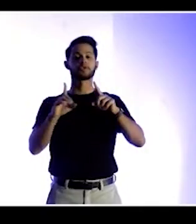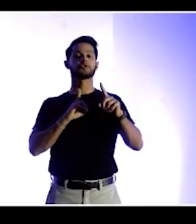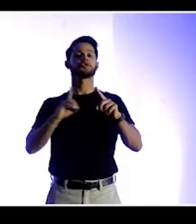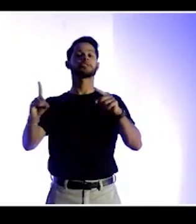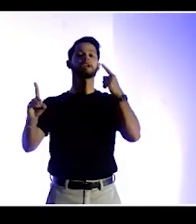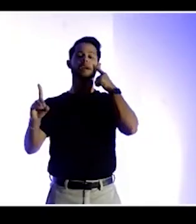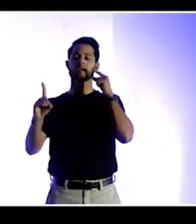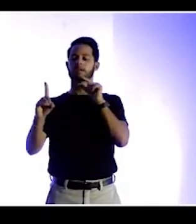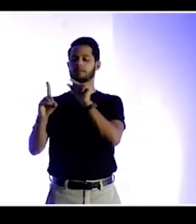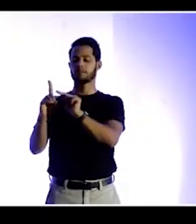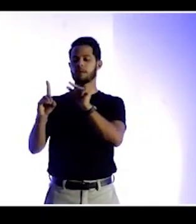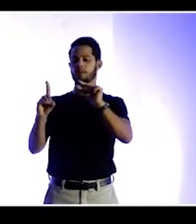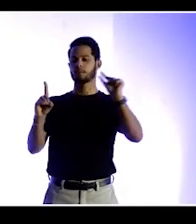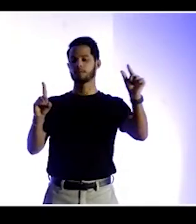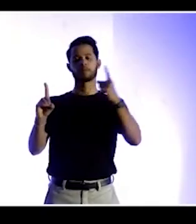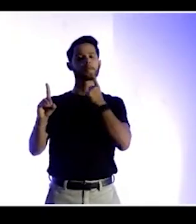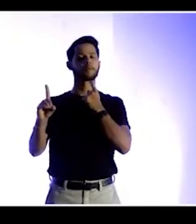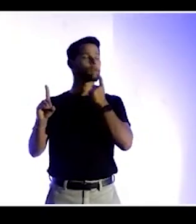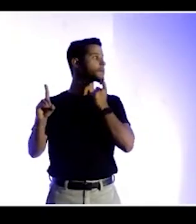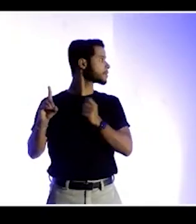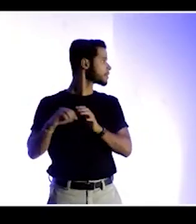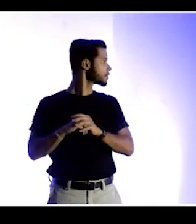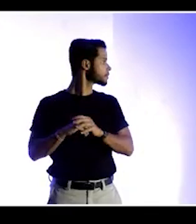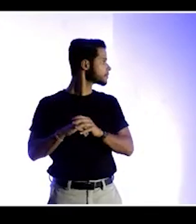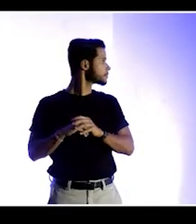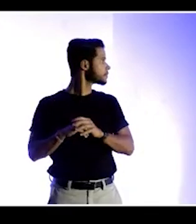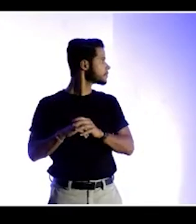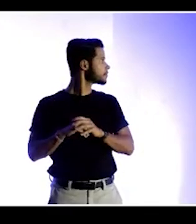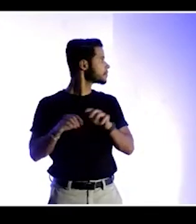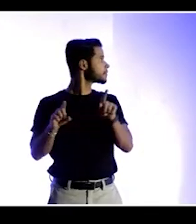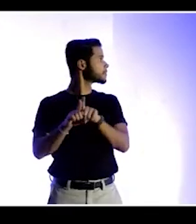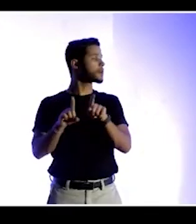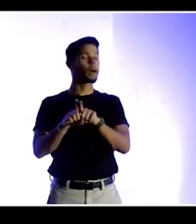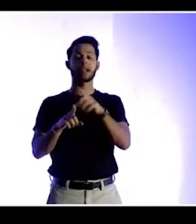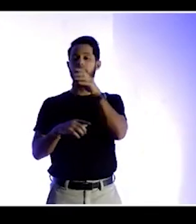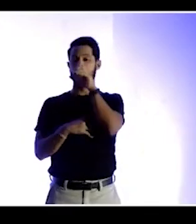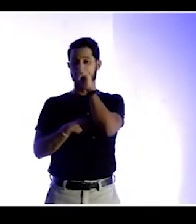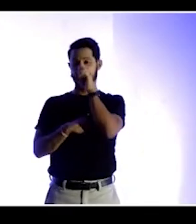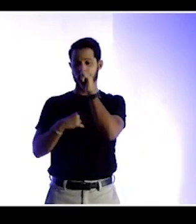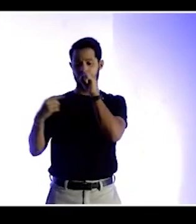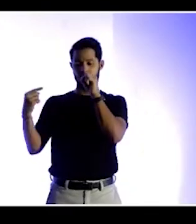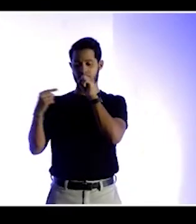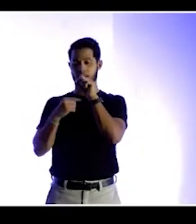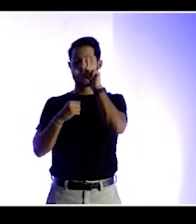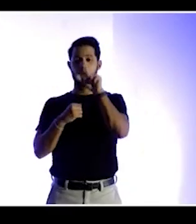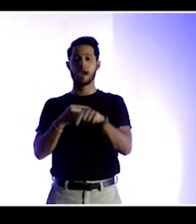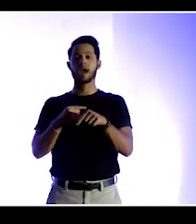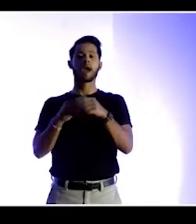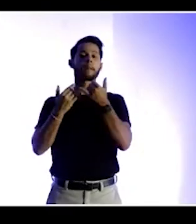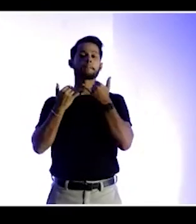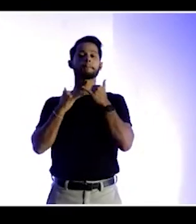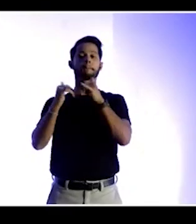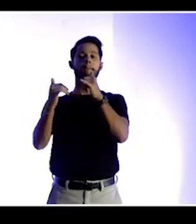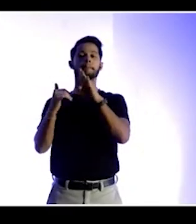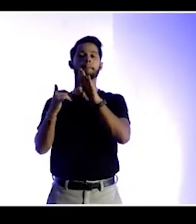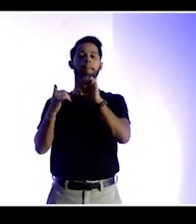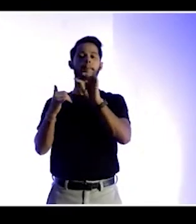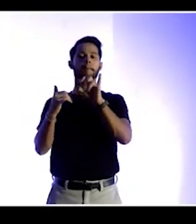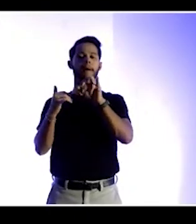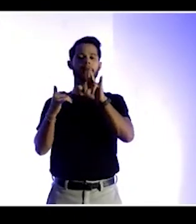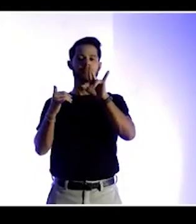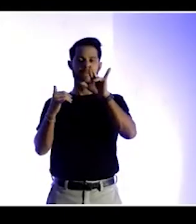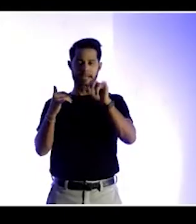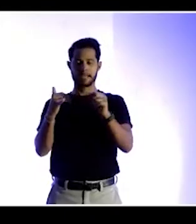em percentagem. E aqui, a laranjinha é o custo de baterias, e o verdinho é o custo de